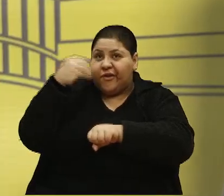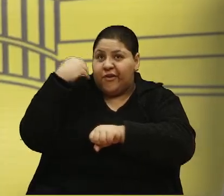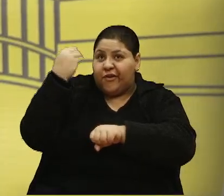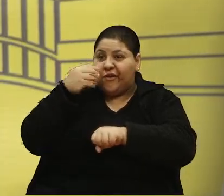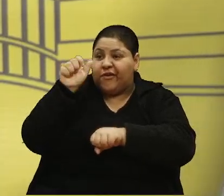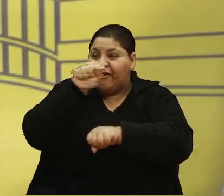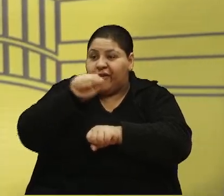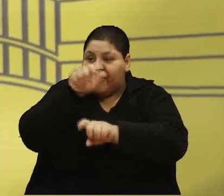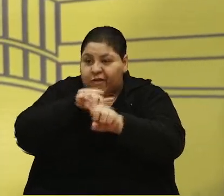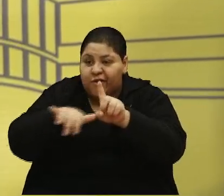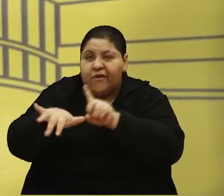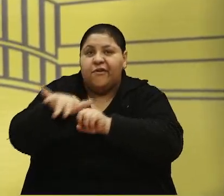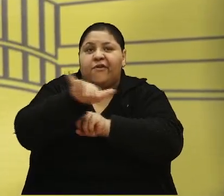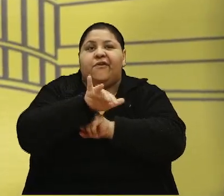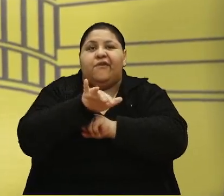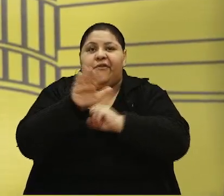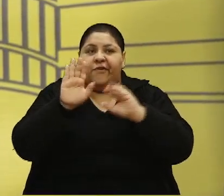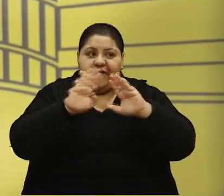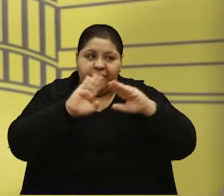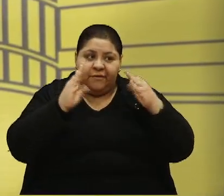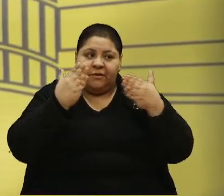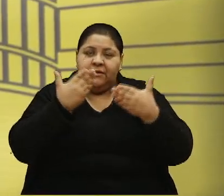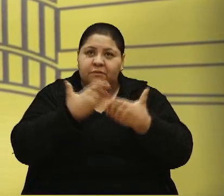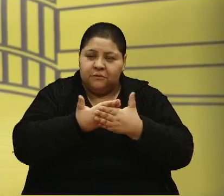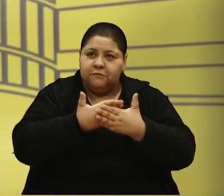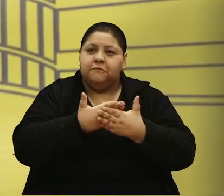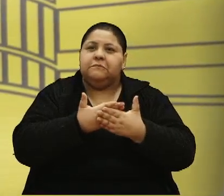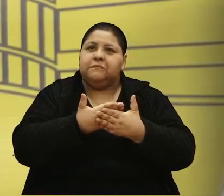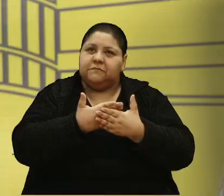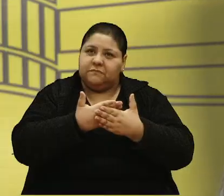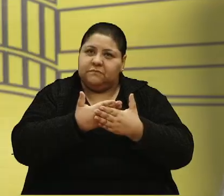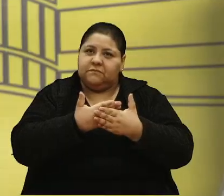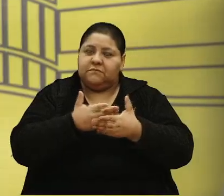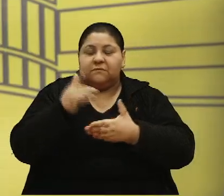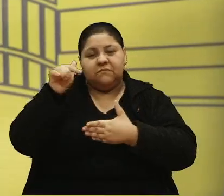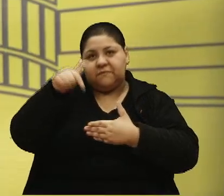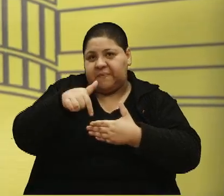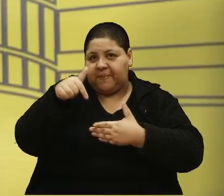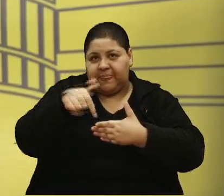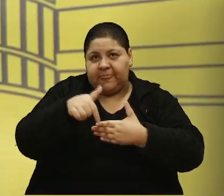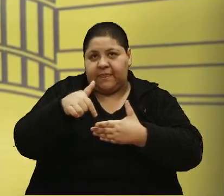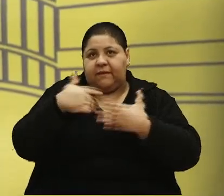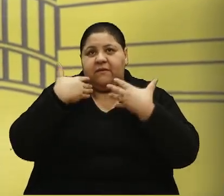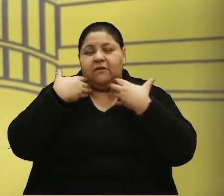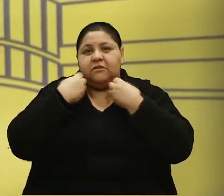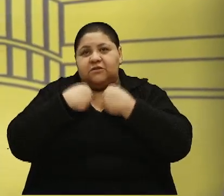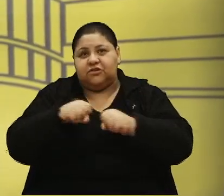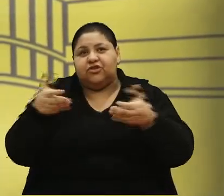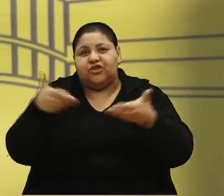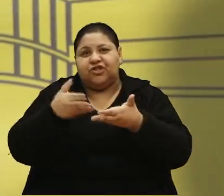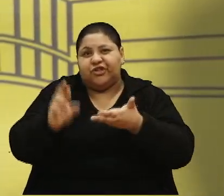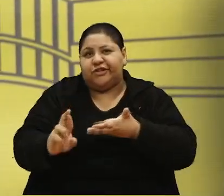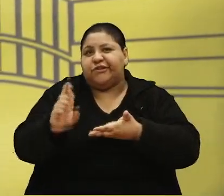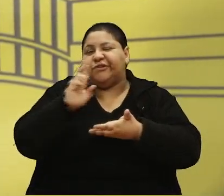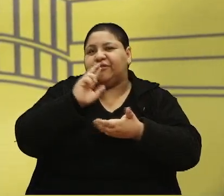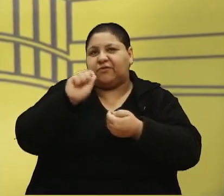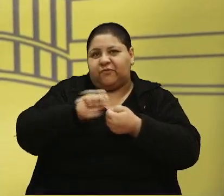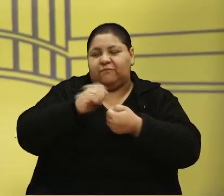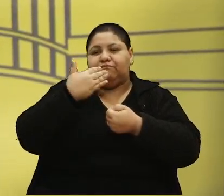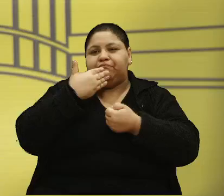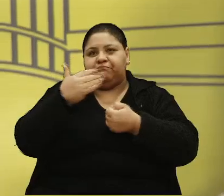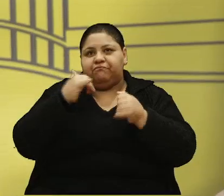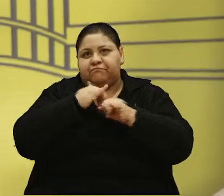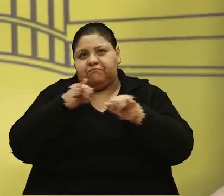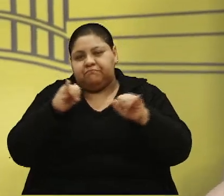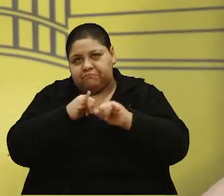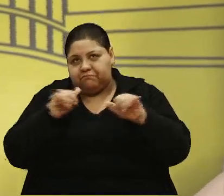assistentes sociais nas escolas. Aqui a secretaria já me respondeu, já fiz pedido de informação